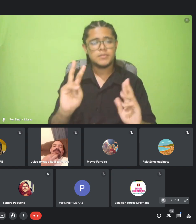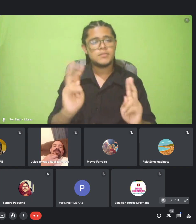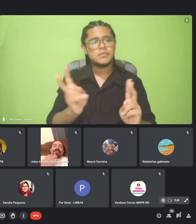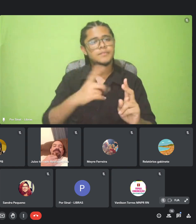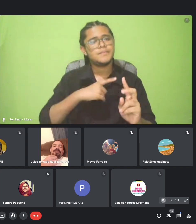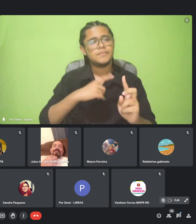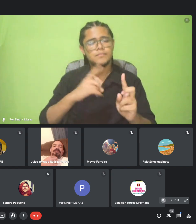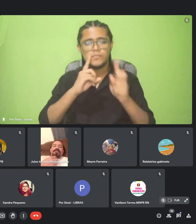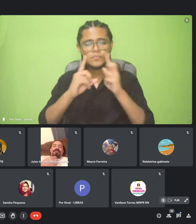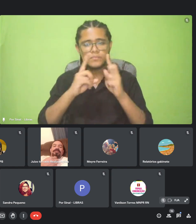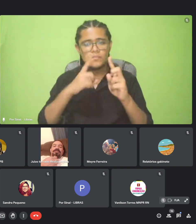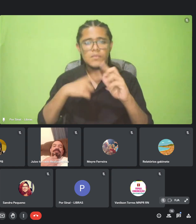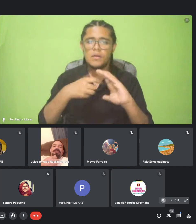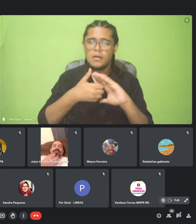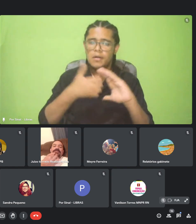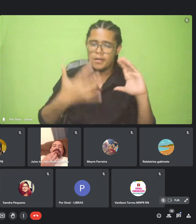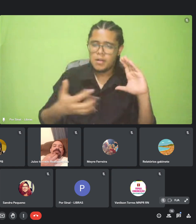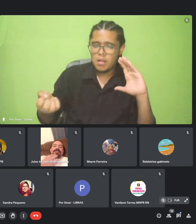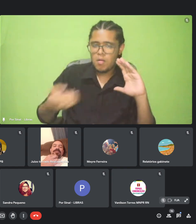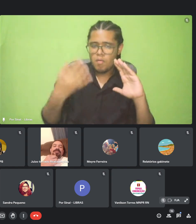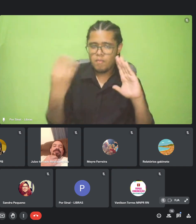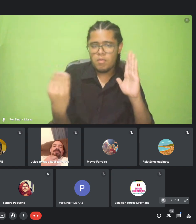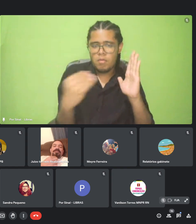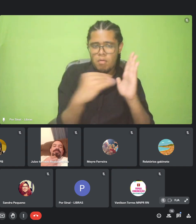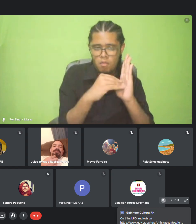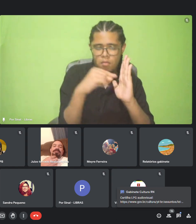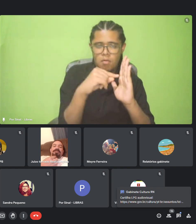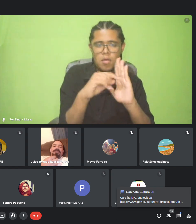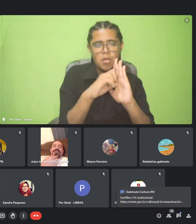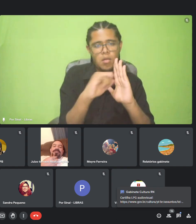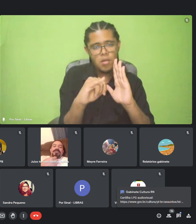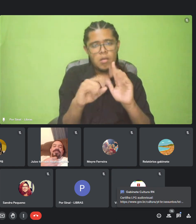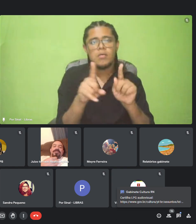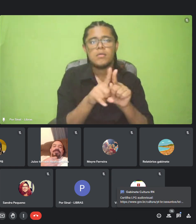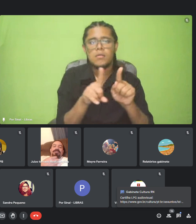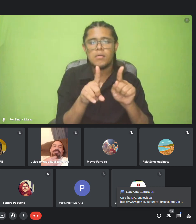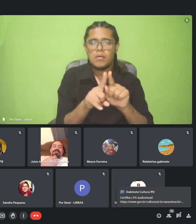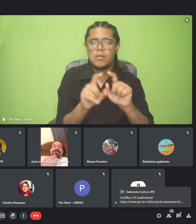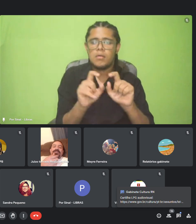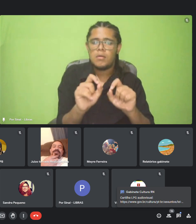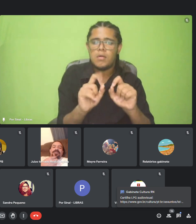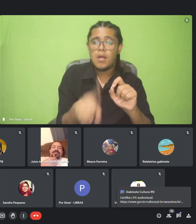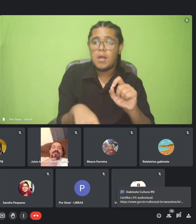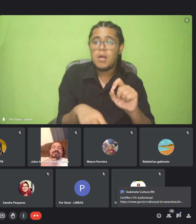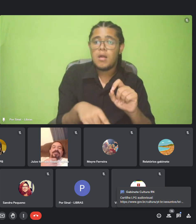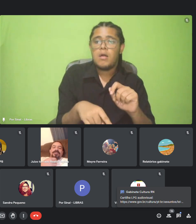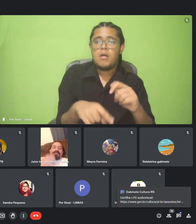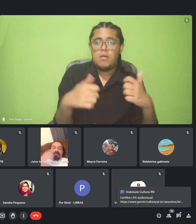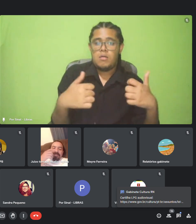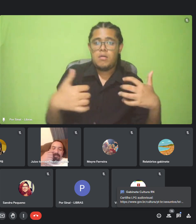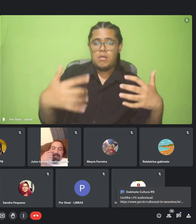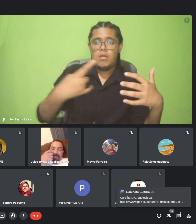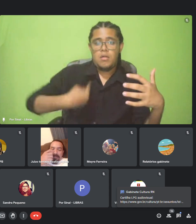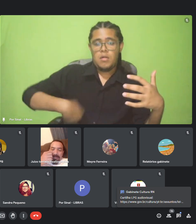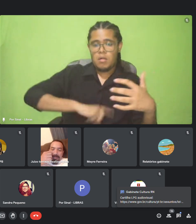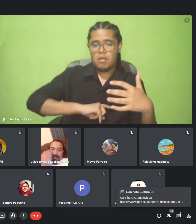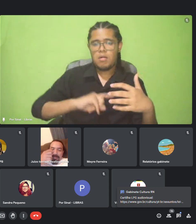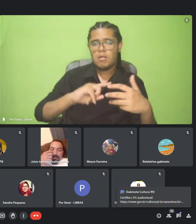vem uma característica que a gente coloca nos nossos editais, vem um público que a gente lembra que deve ser contemplado, que deve